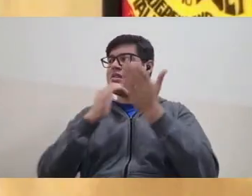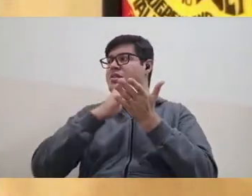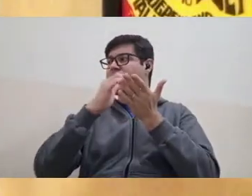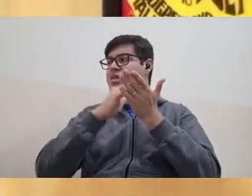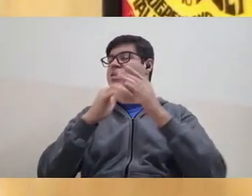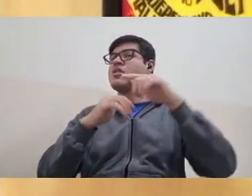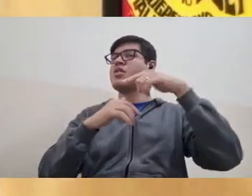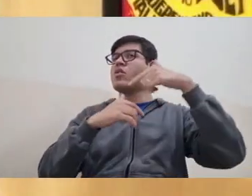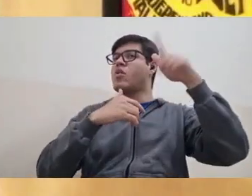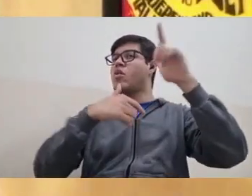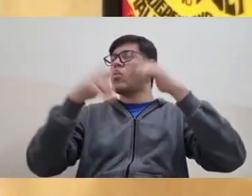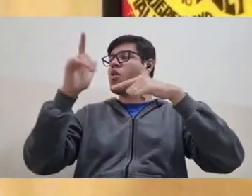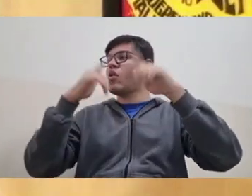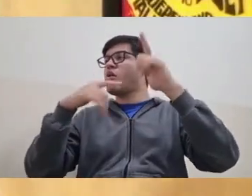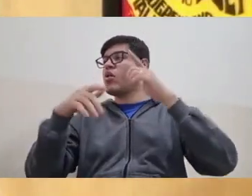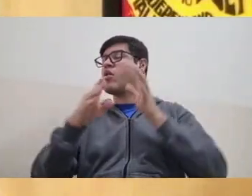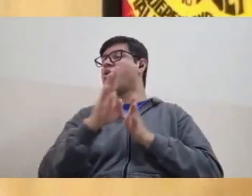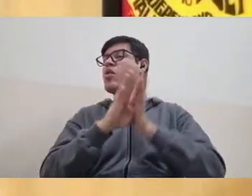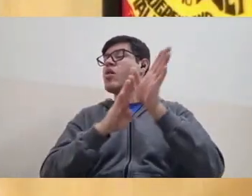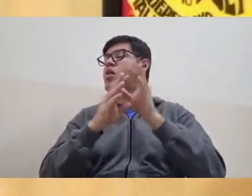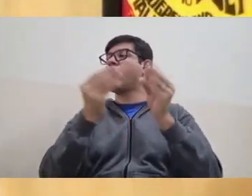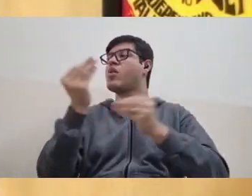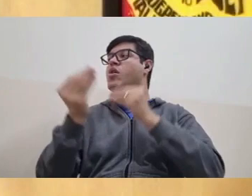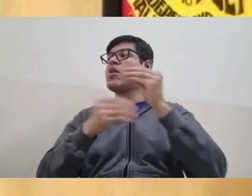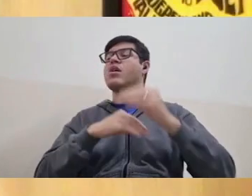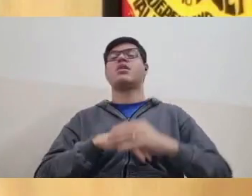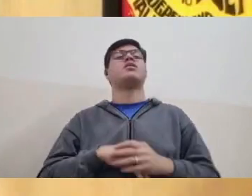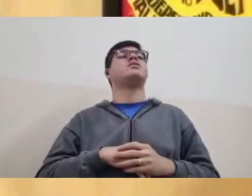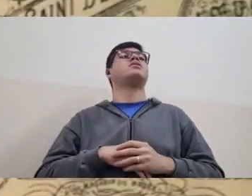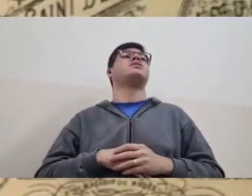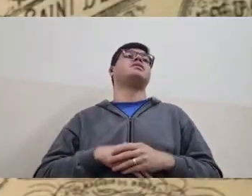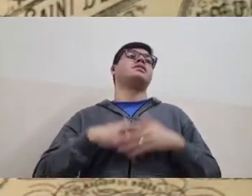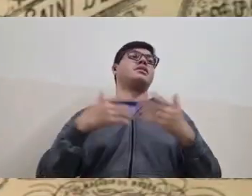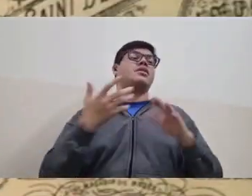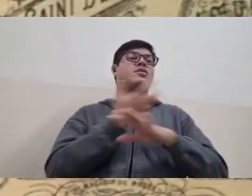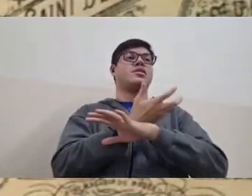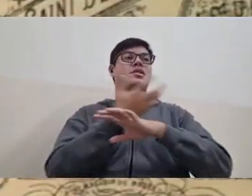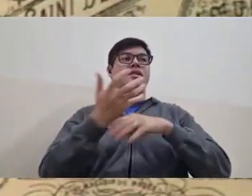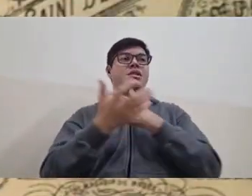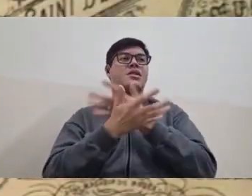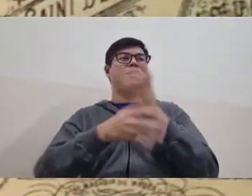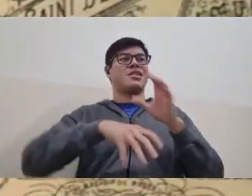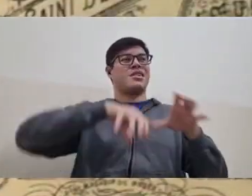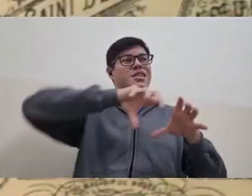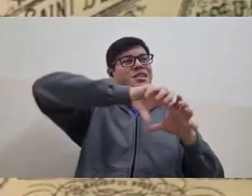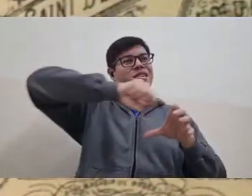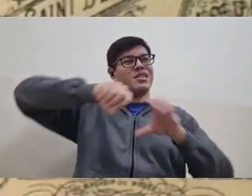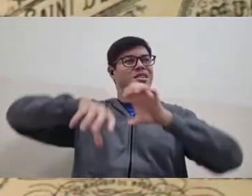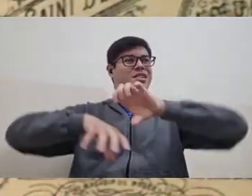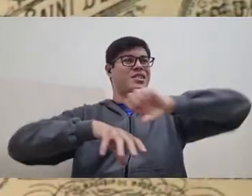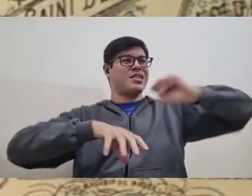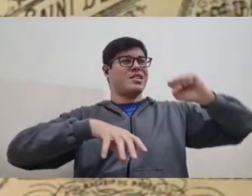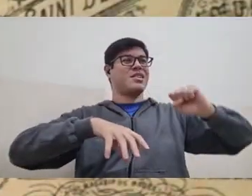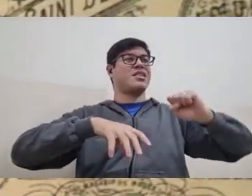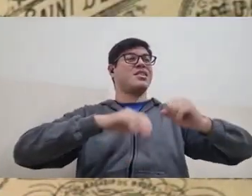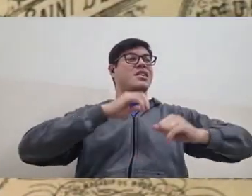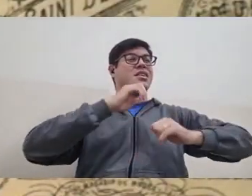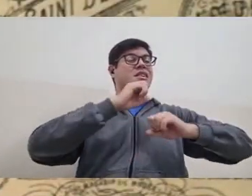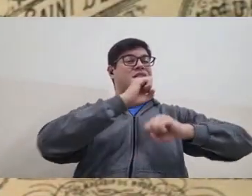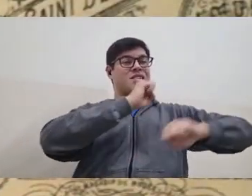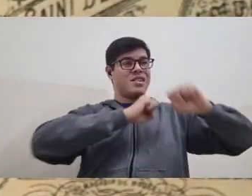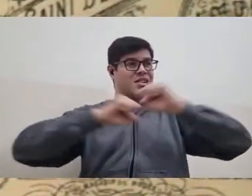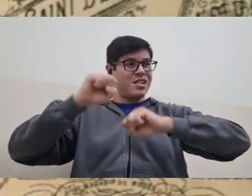as outras secretarias como fazer procedimento da limpeza? A limpeza pública ela é desenvolvida mesmo pela Secretaria de